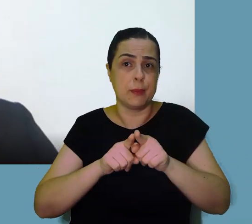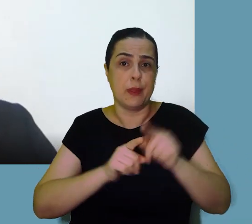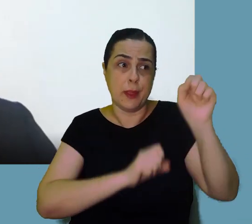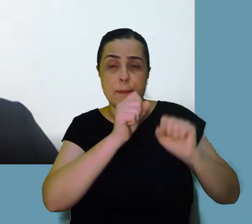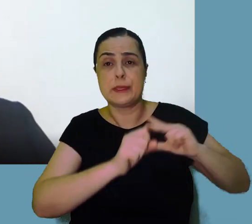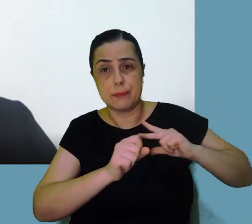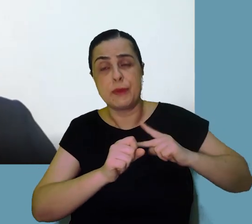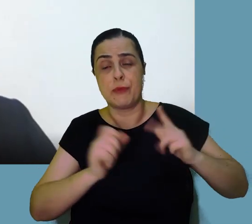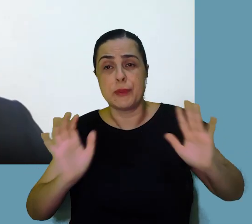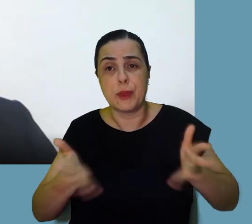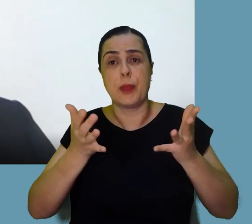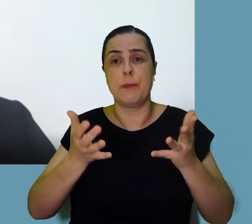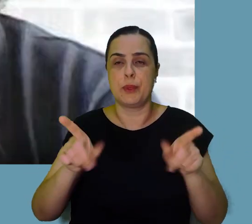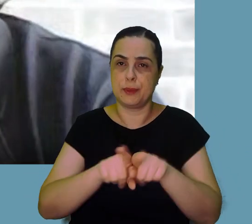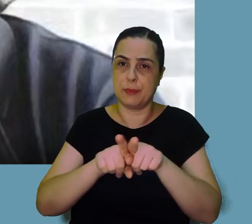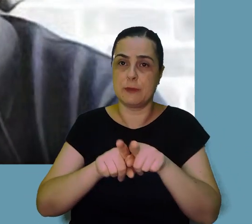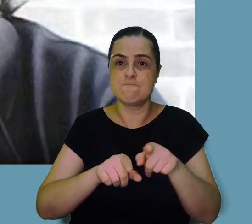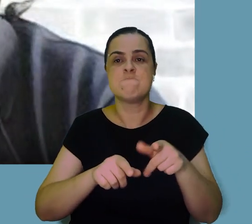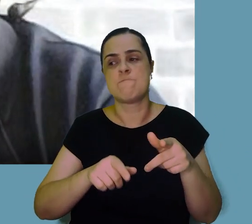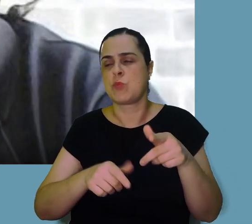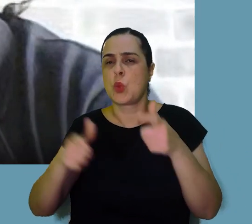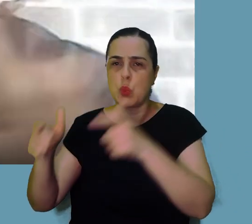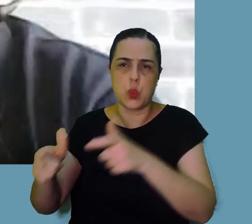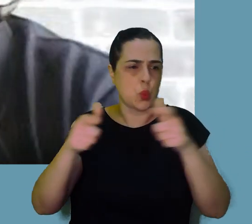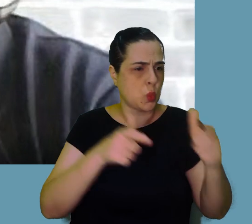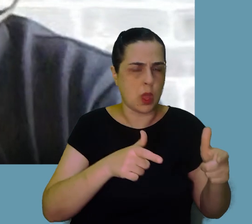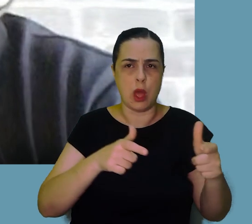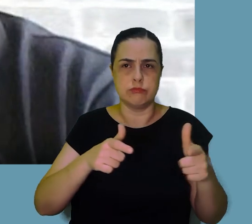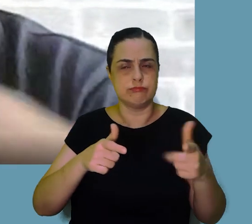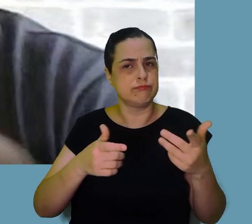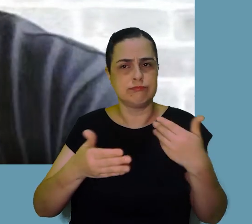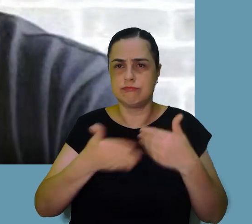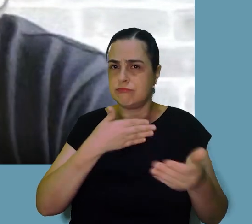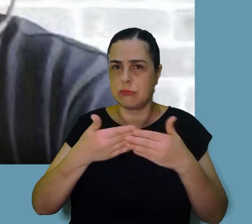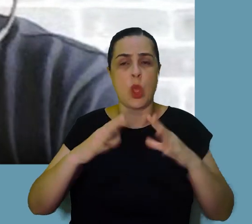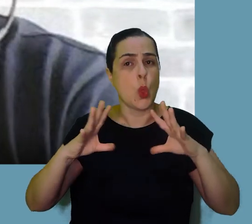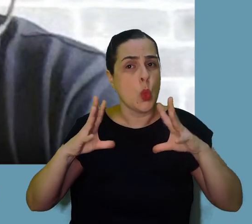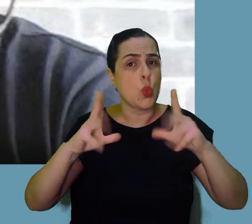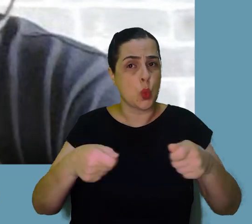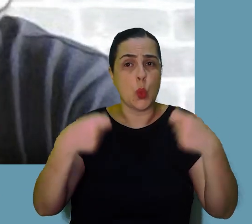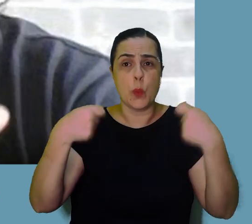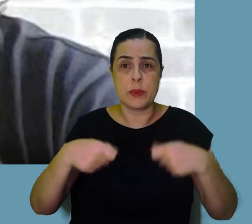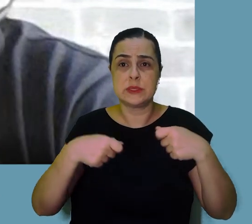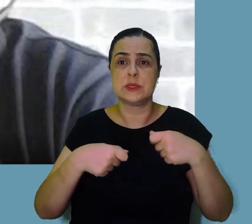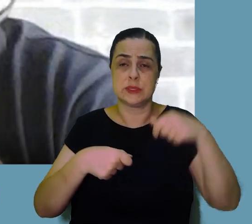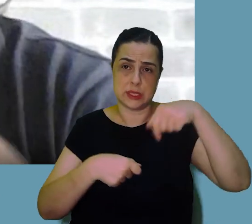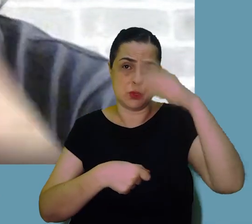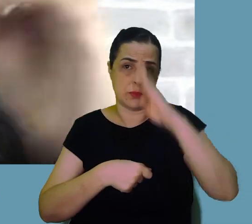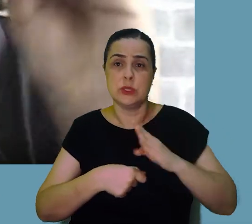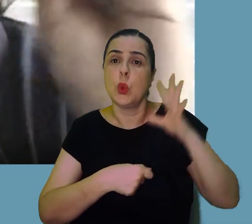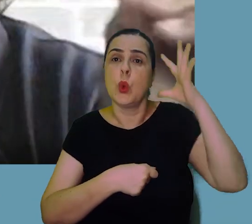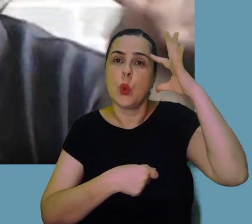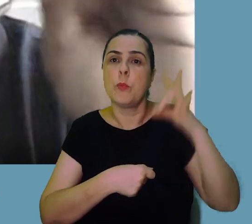privado. Eu acho que para ambos os espaços, ou para ambas as situações, o que a gente precisa entender no Brasil, quando a gente está